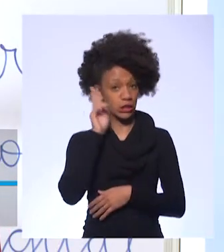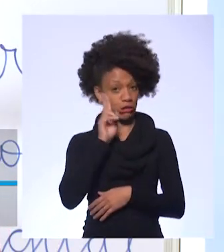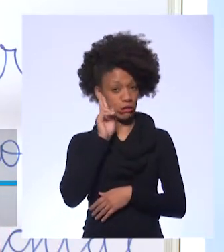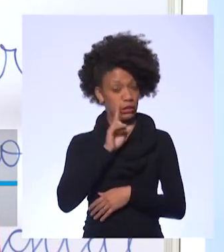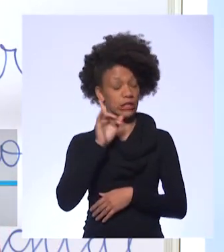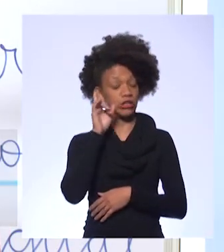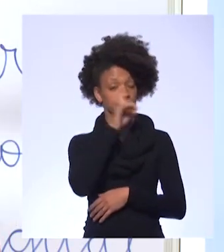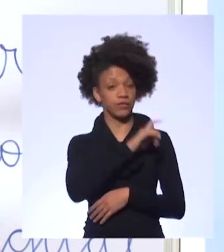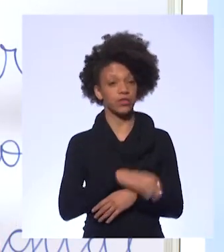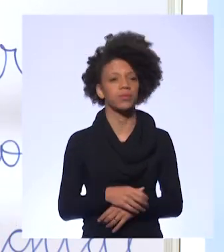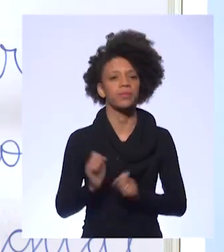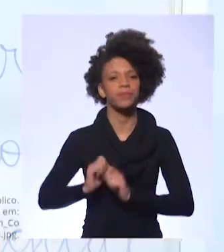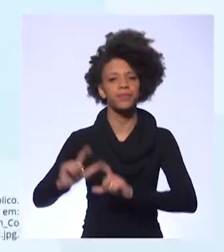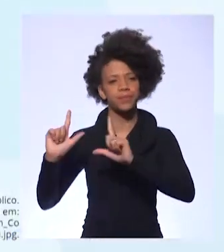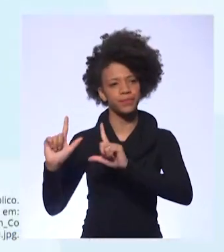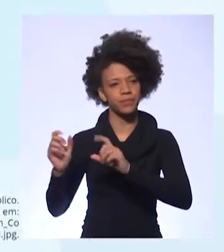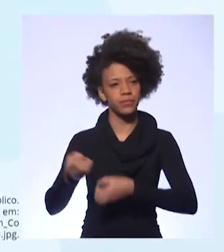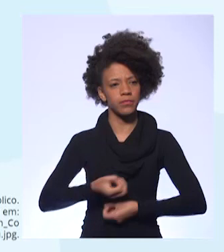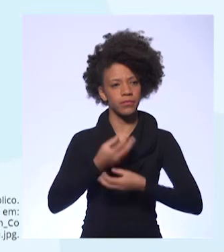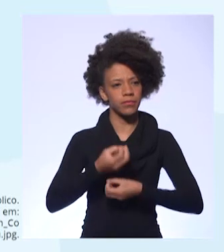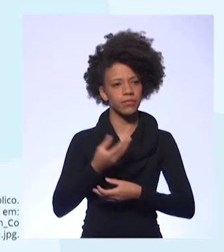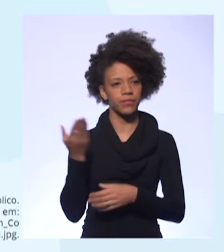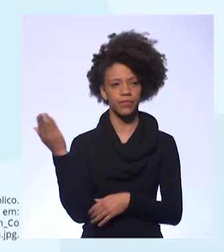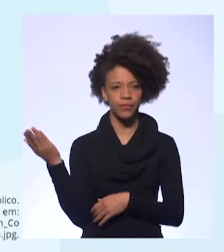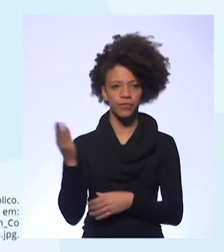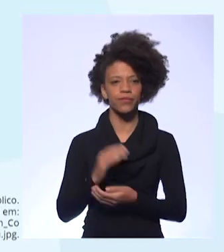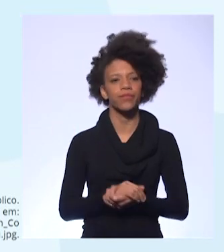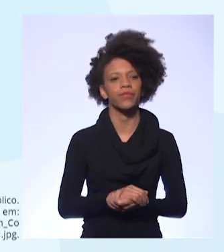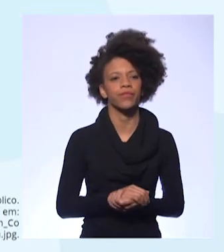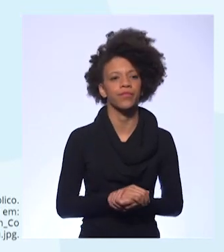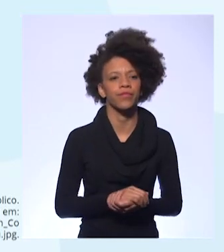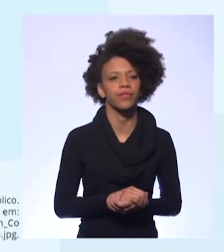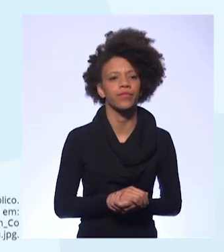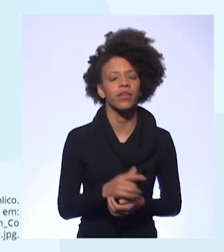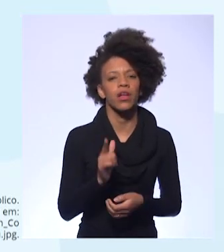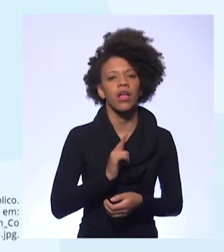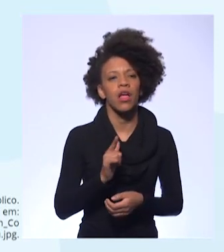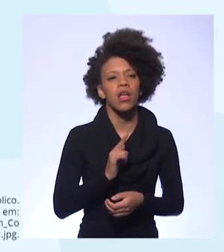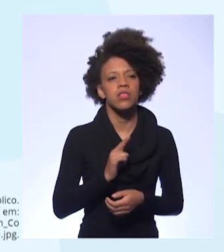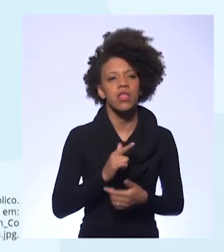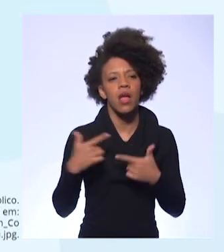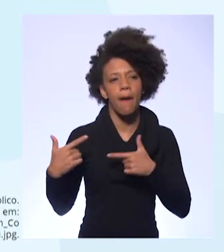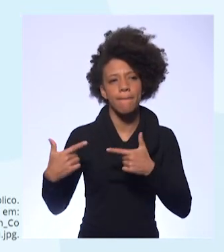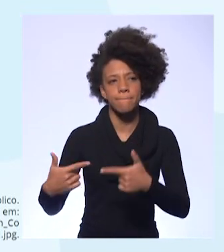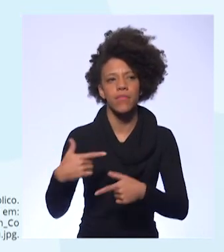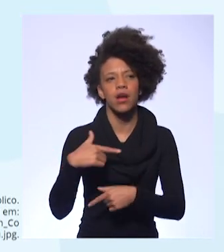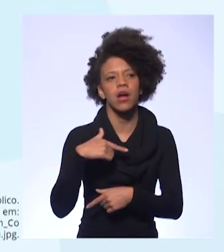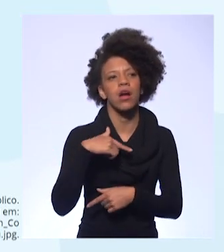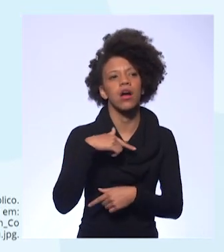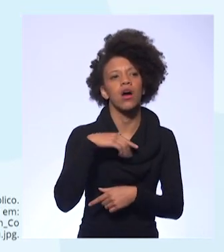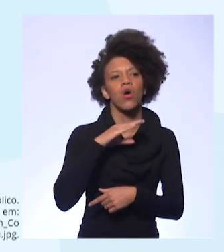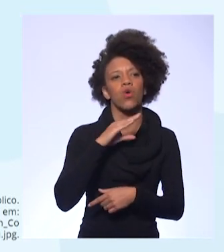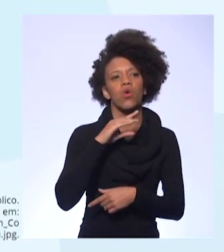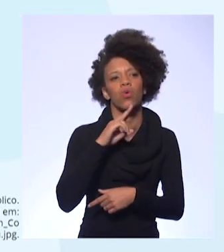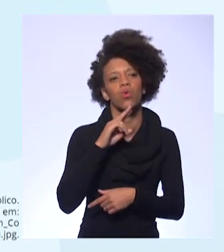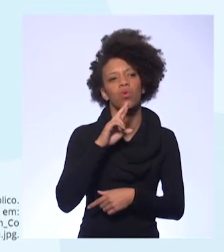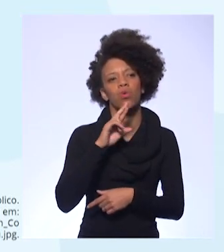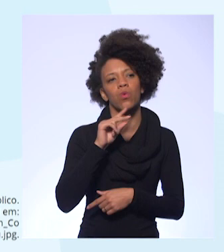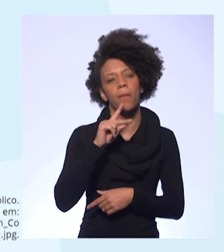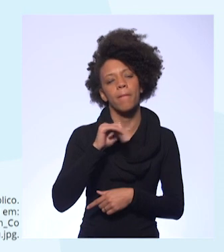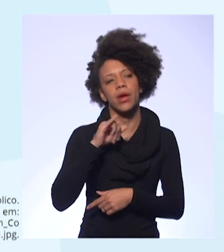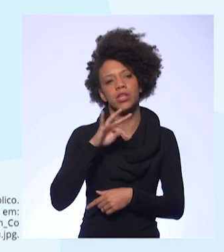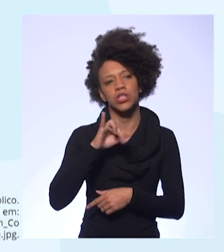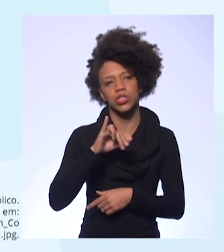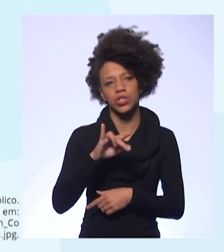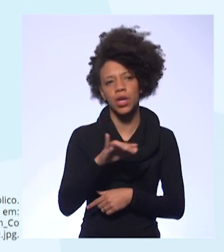Mais uma informação na tela para vocês olha lá nós temos aqui a batalha de Curupaiti que morreram